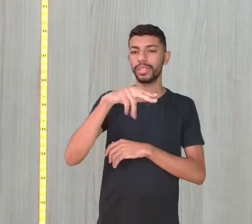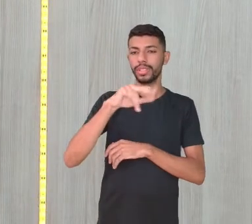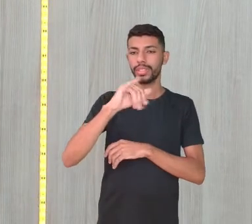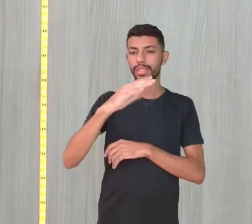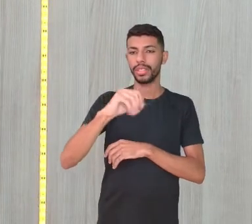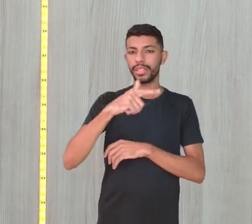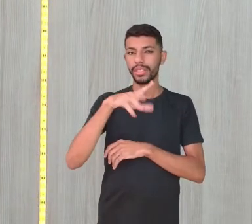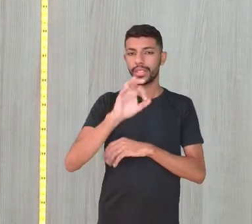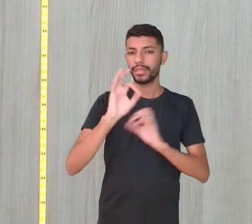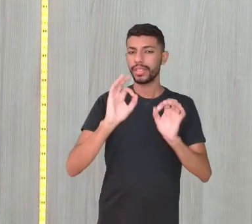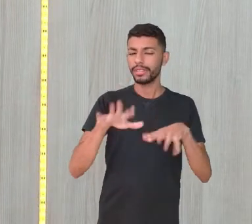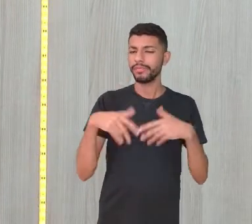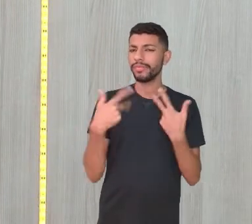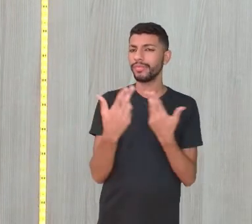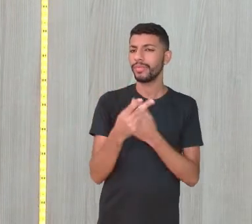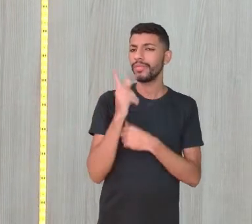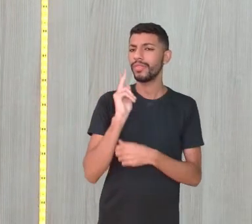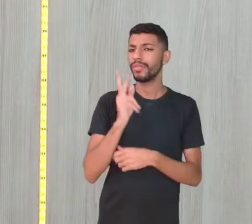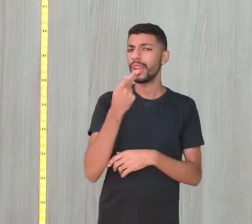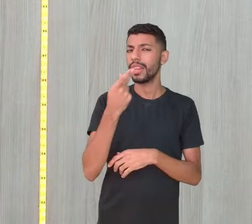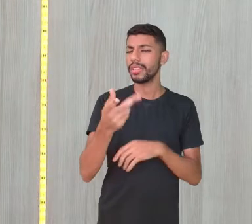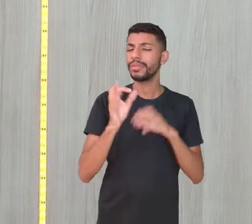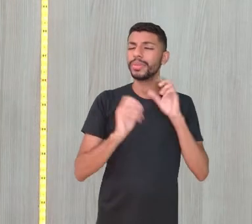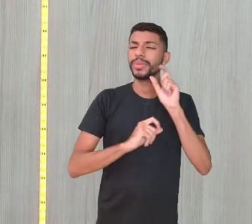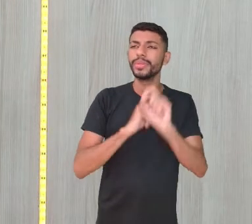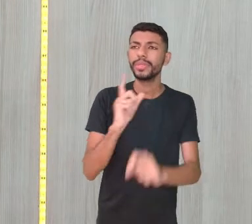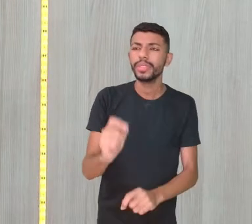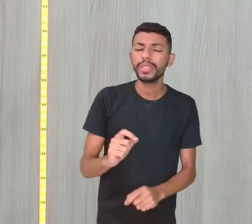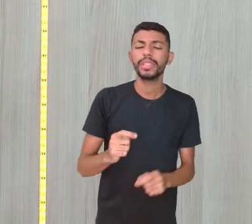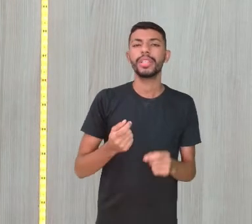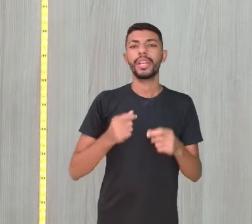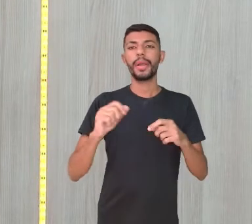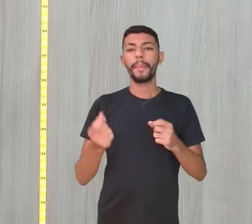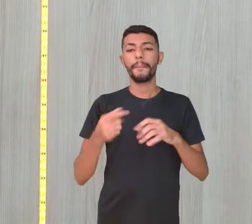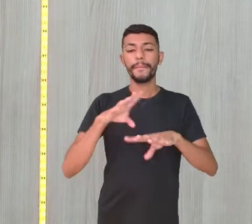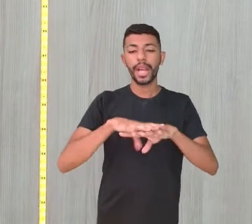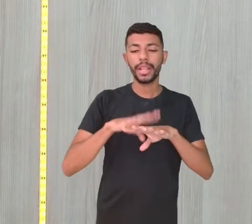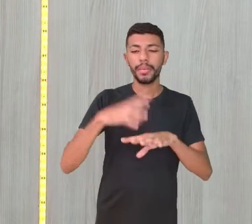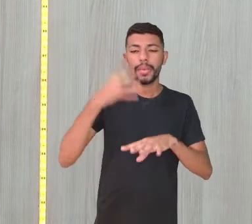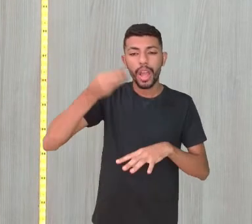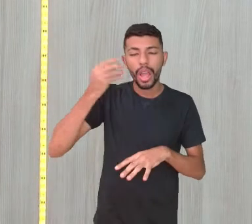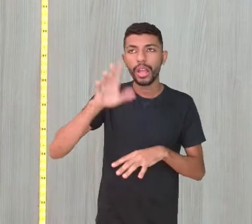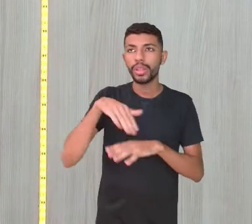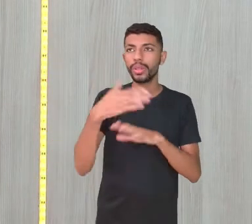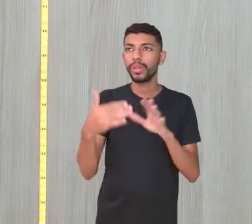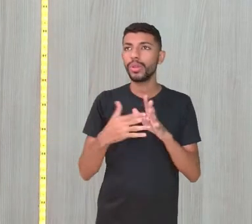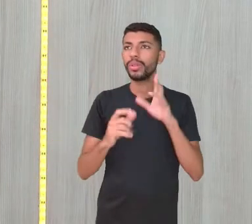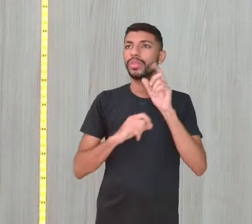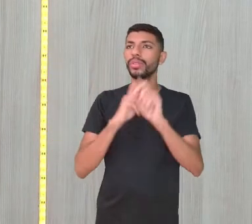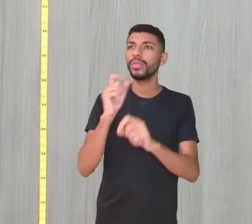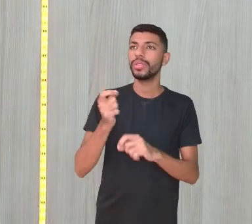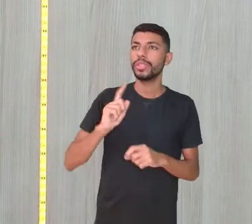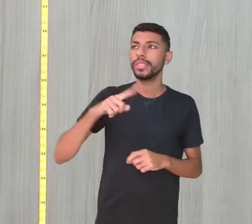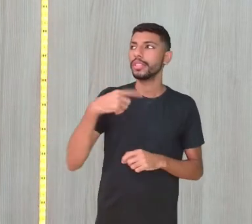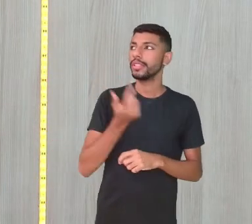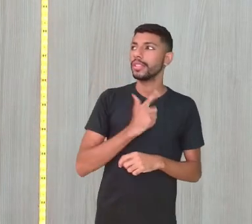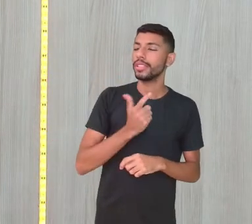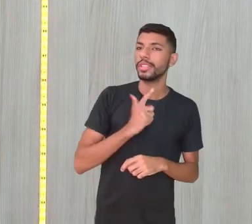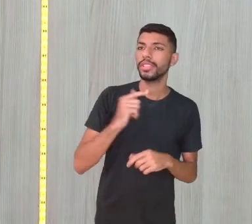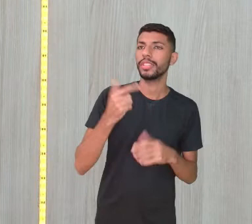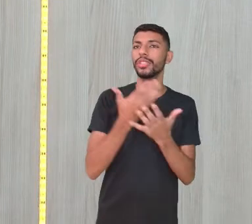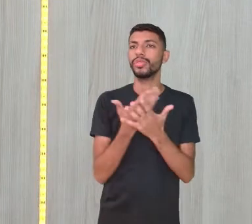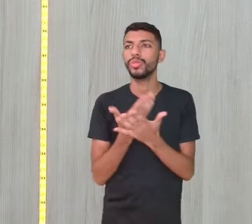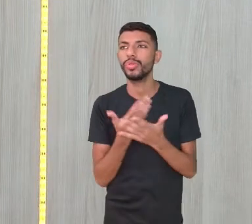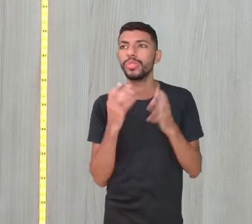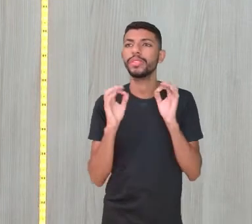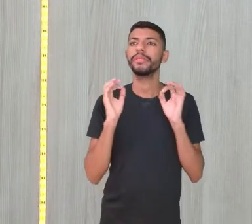como eu sempre falo, toda a ideia da matemática que a gente vivencia, toda a ideia da matemática que a gente